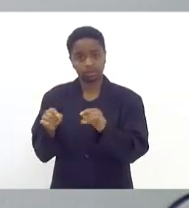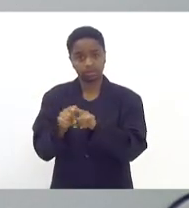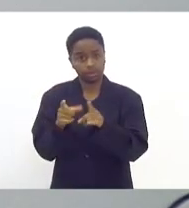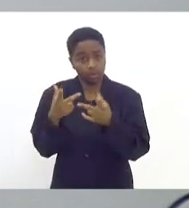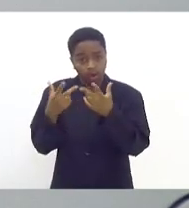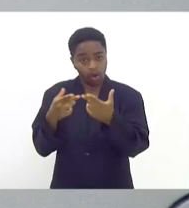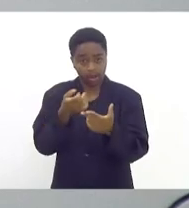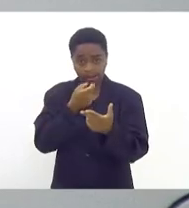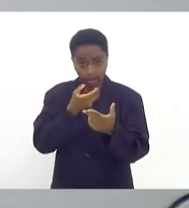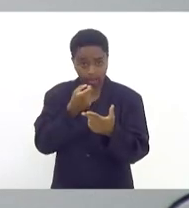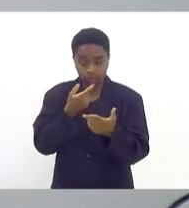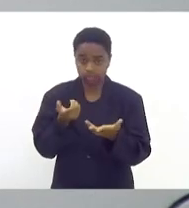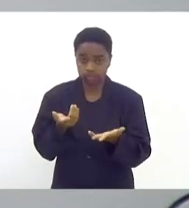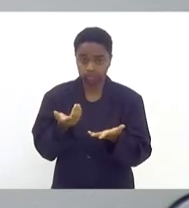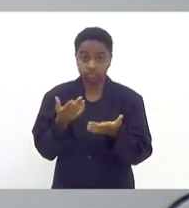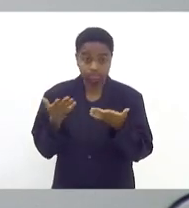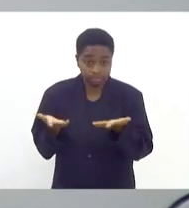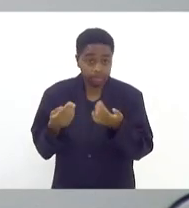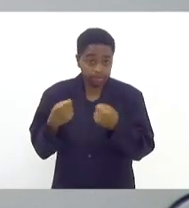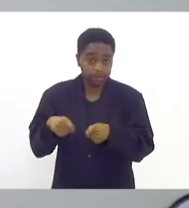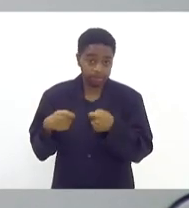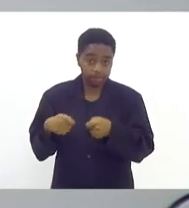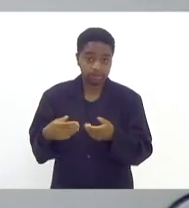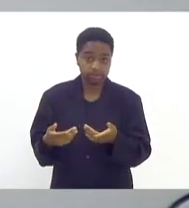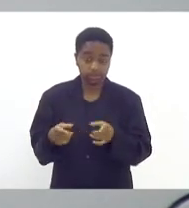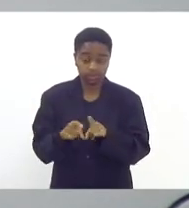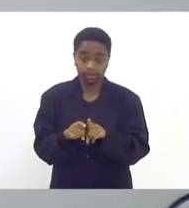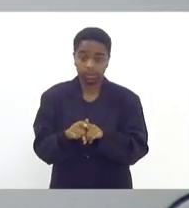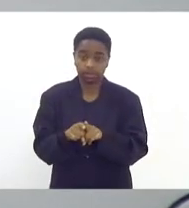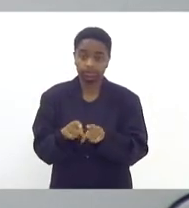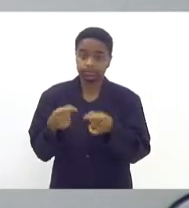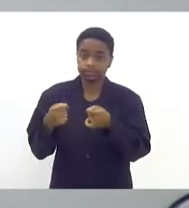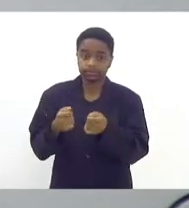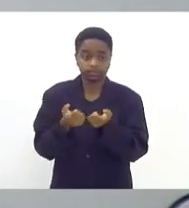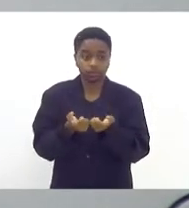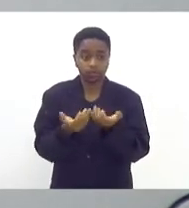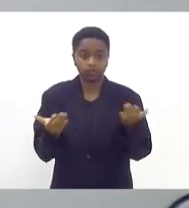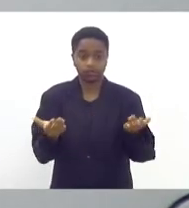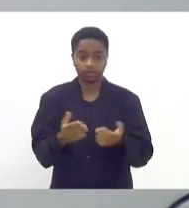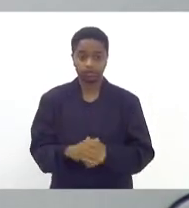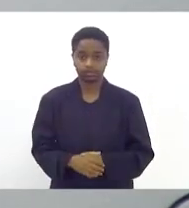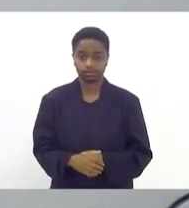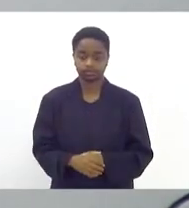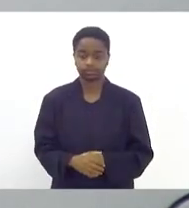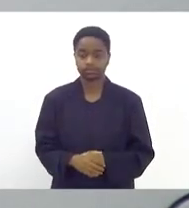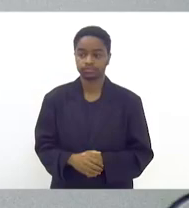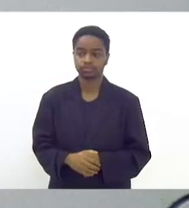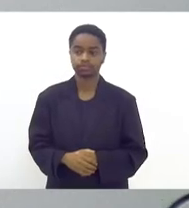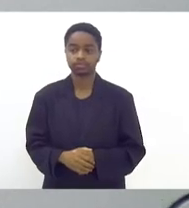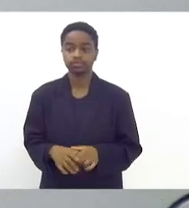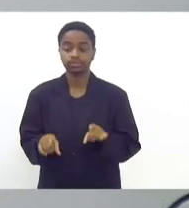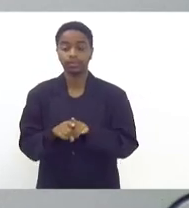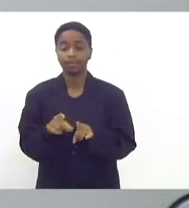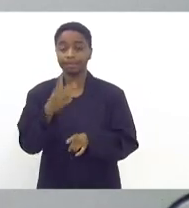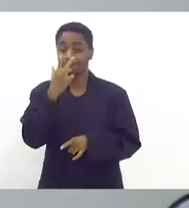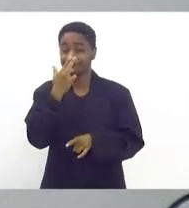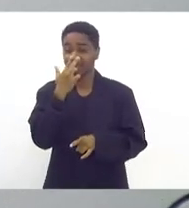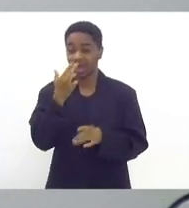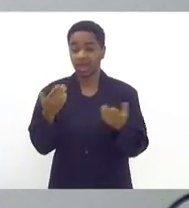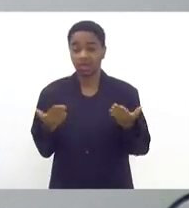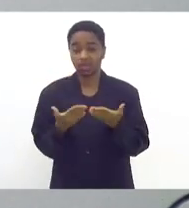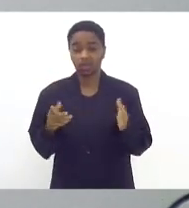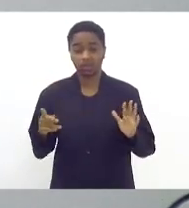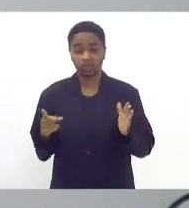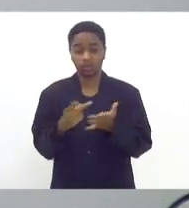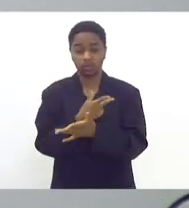remédio e é necessário e tem que ser disponibilizado e a mesma coisa me parece está acontecendo